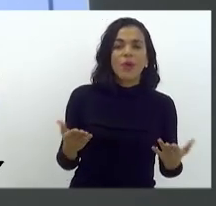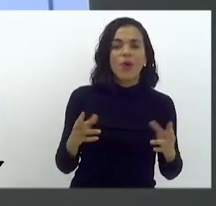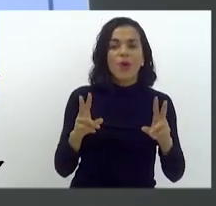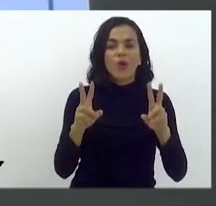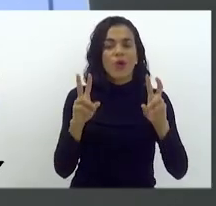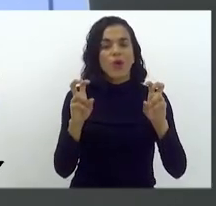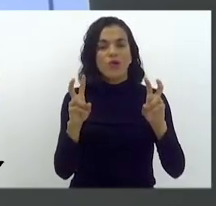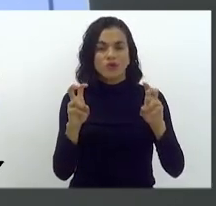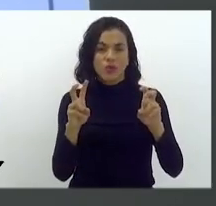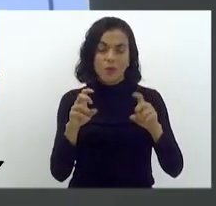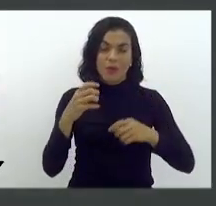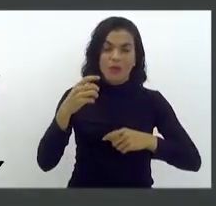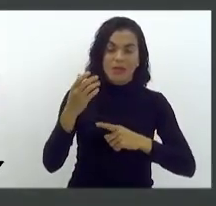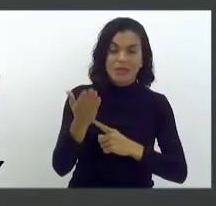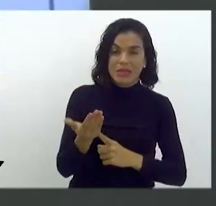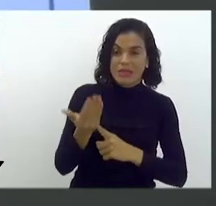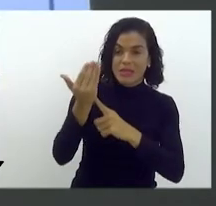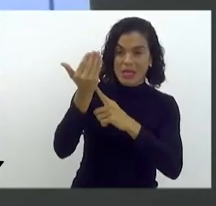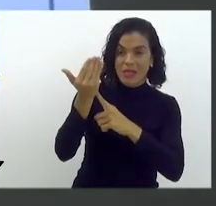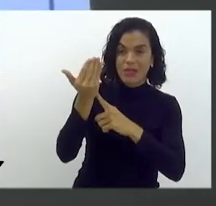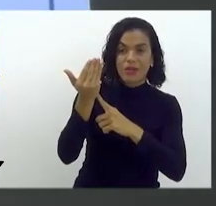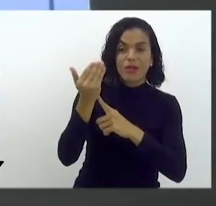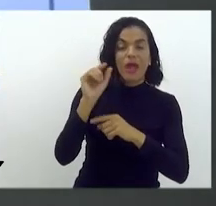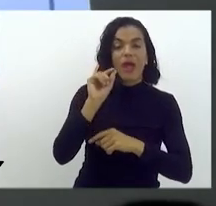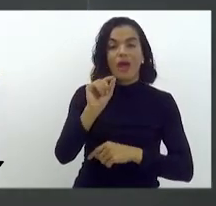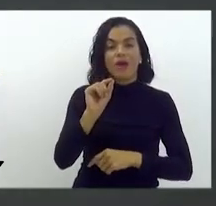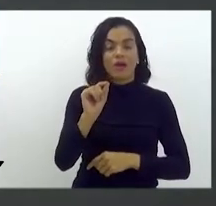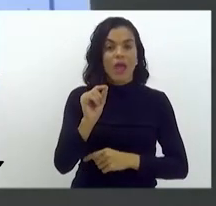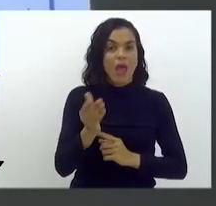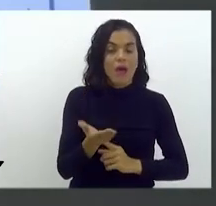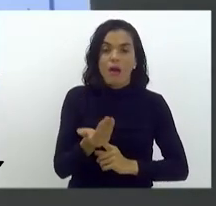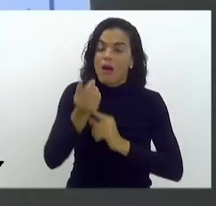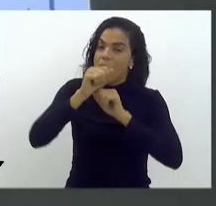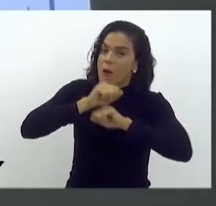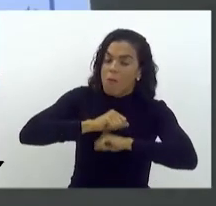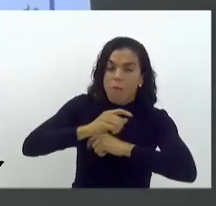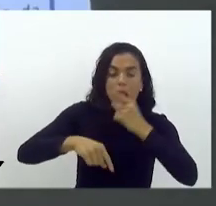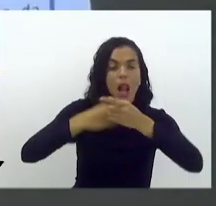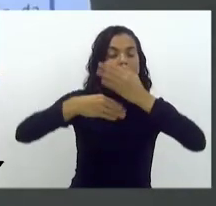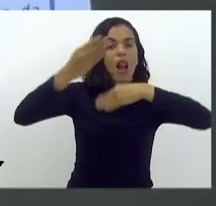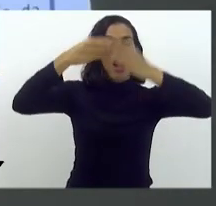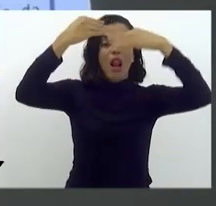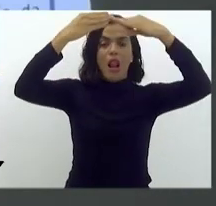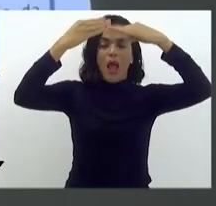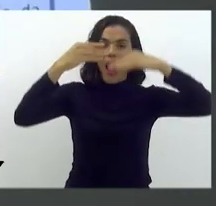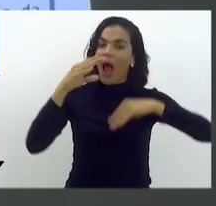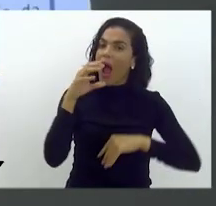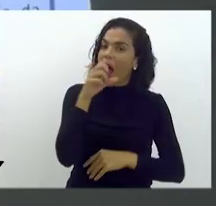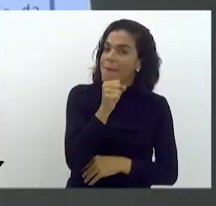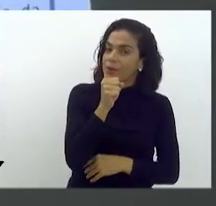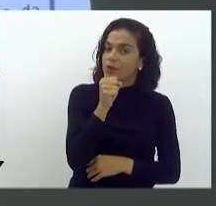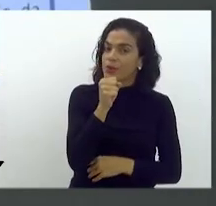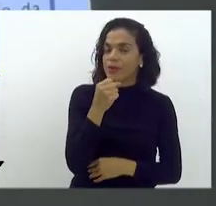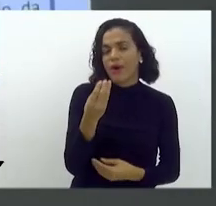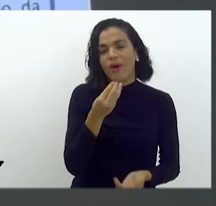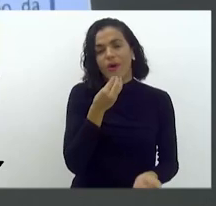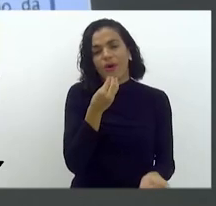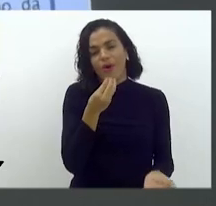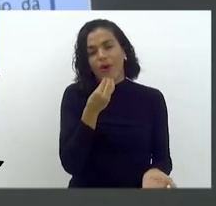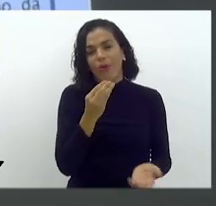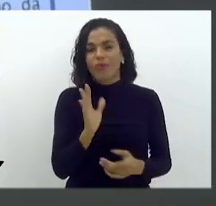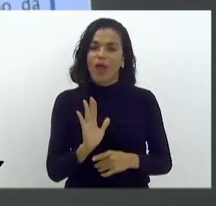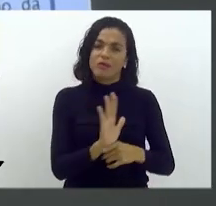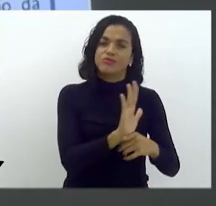em função da tecnologia é que ela avança muito rápido e esse avanço é claro que traz